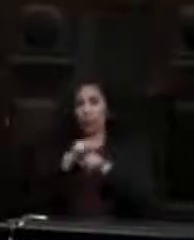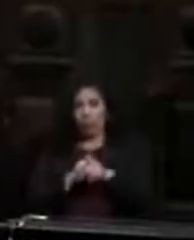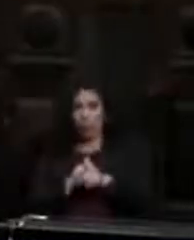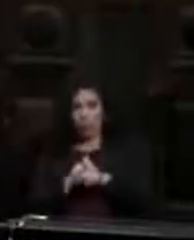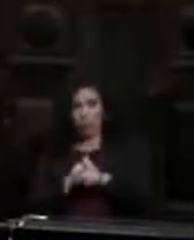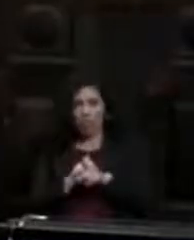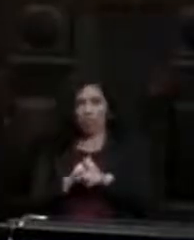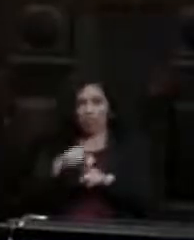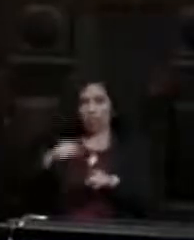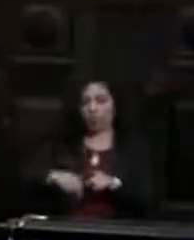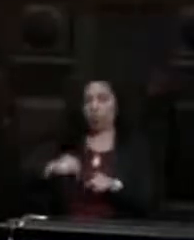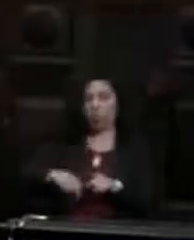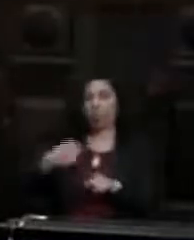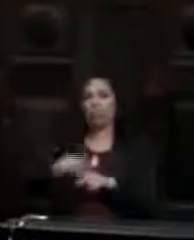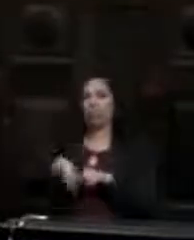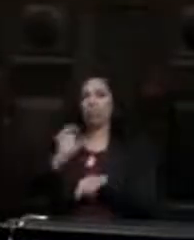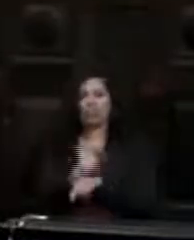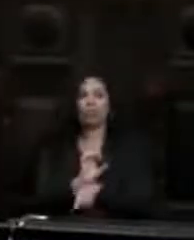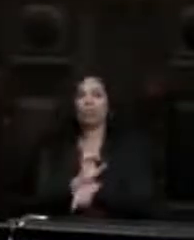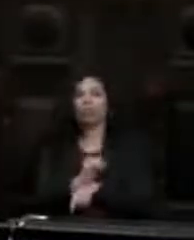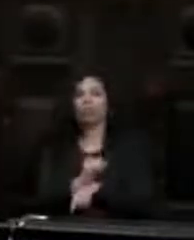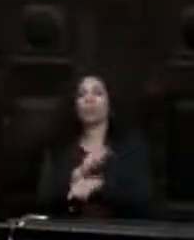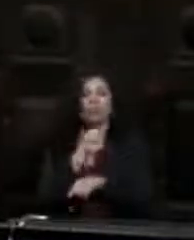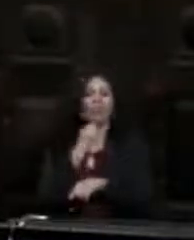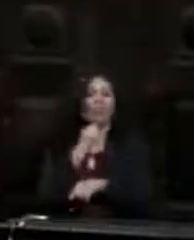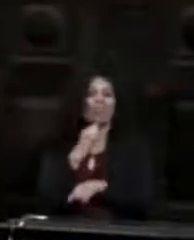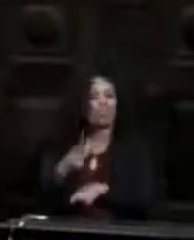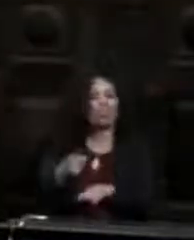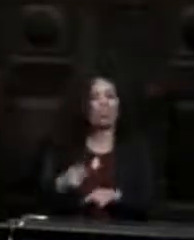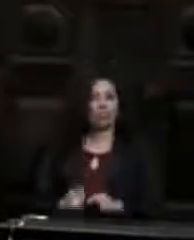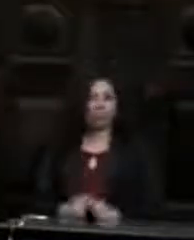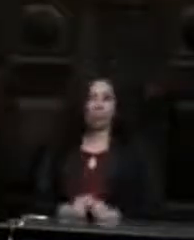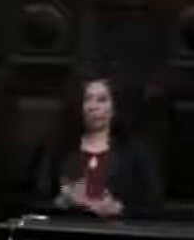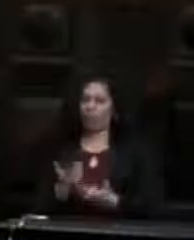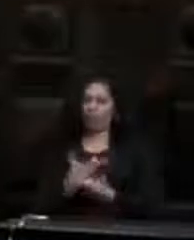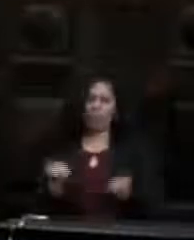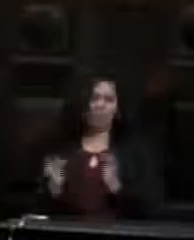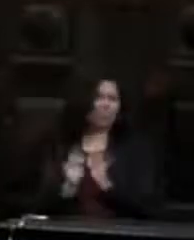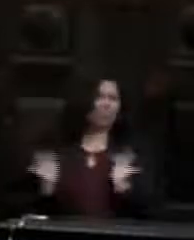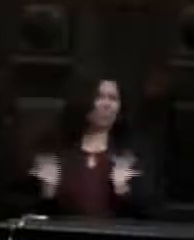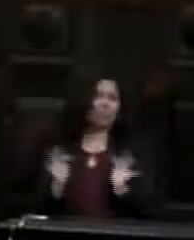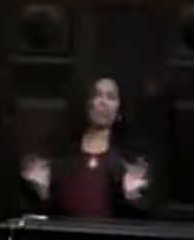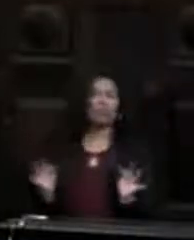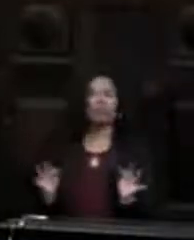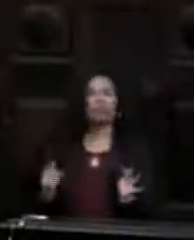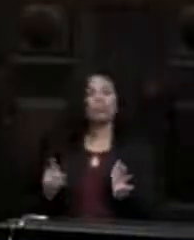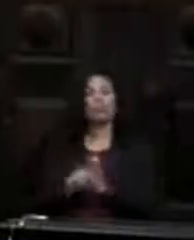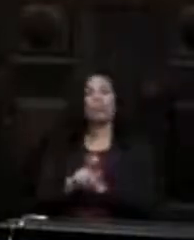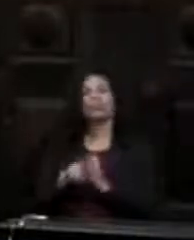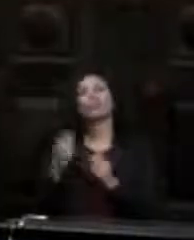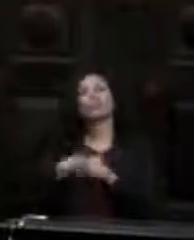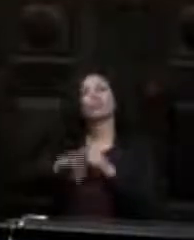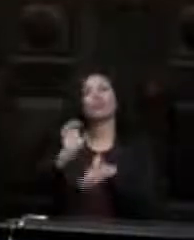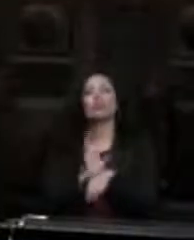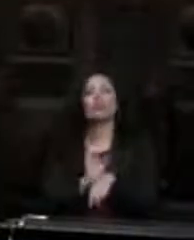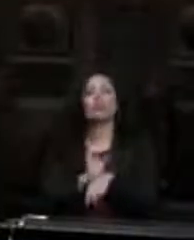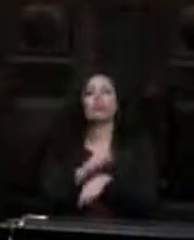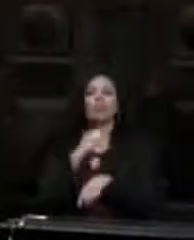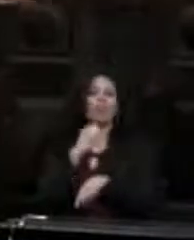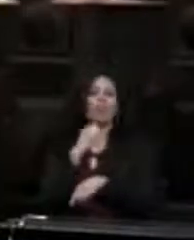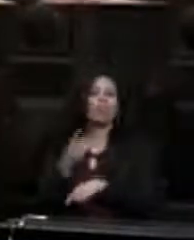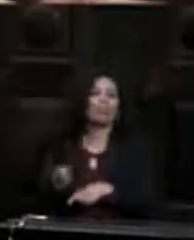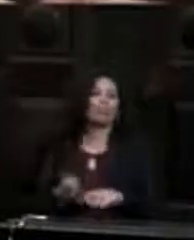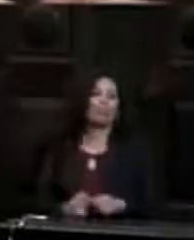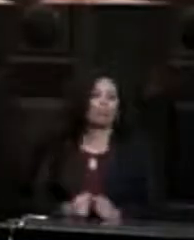e preservação dos equipamentos culturais que existem no estado do Rio de Janeiro. E aí, é claro